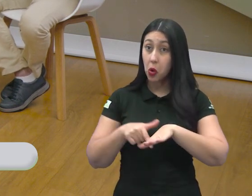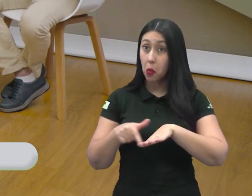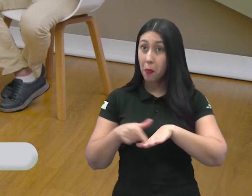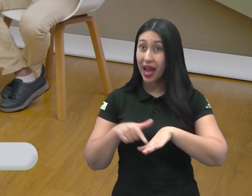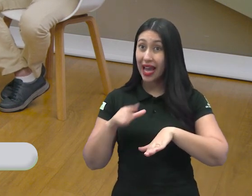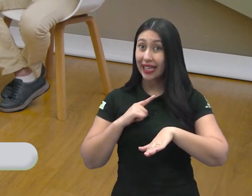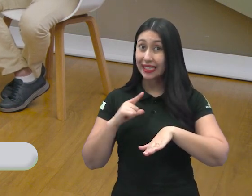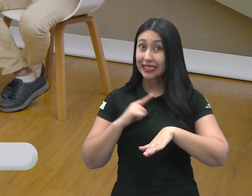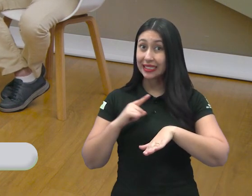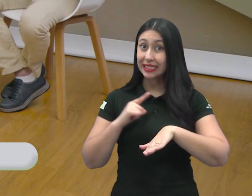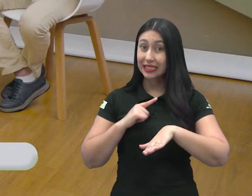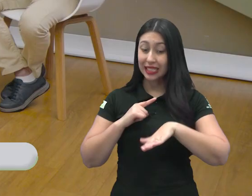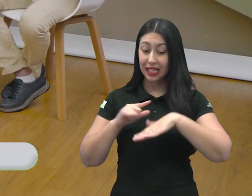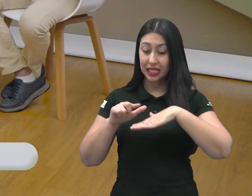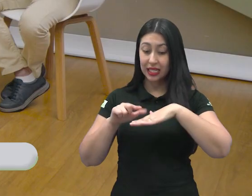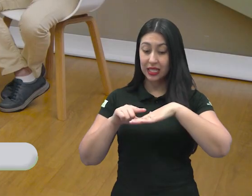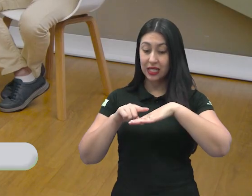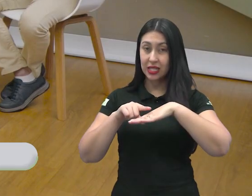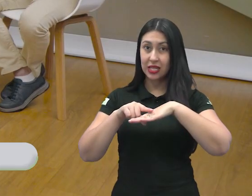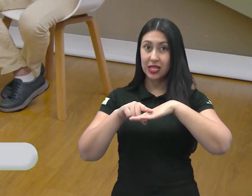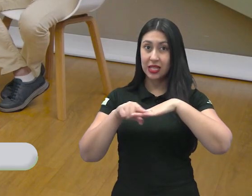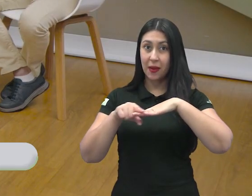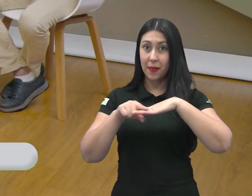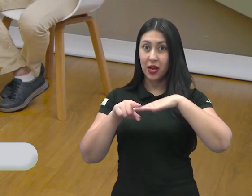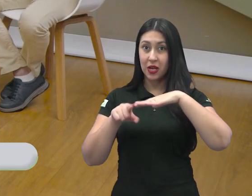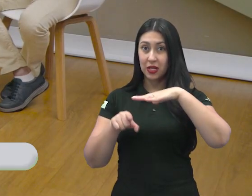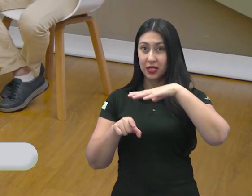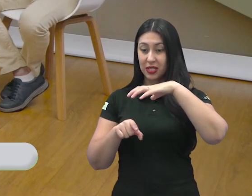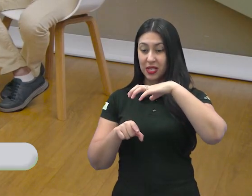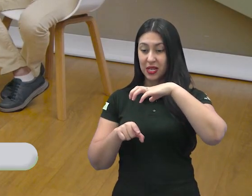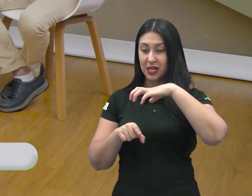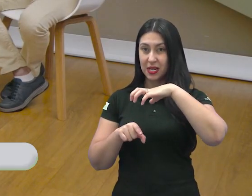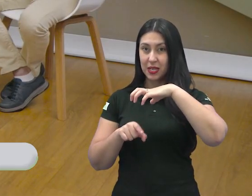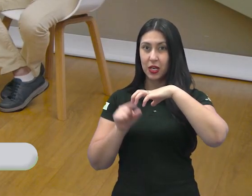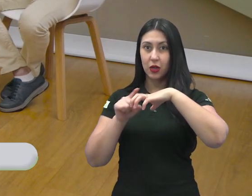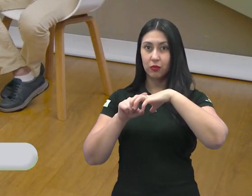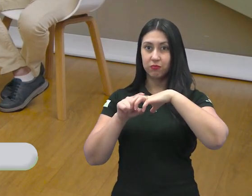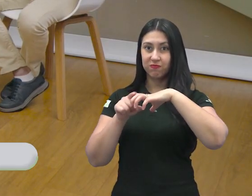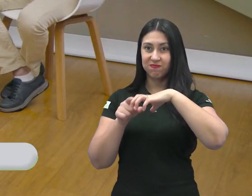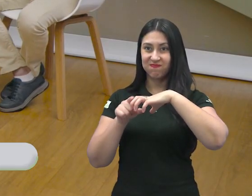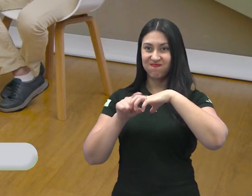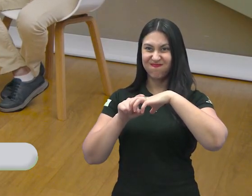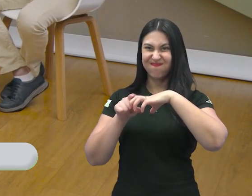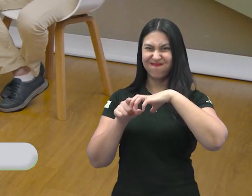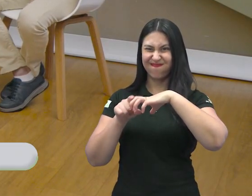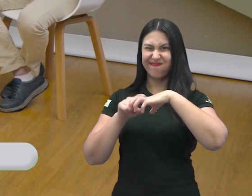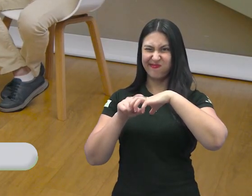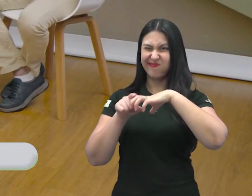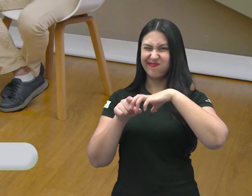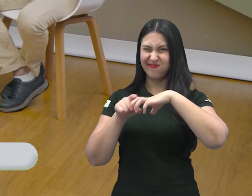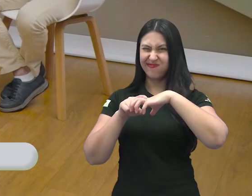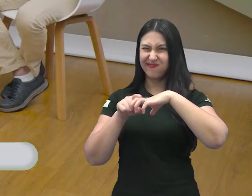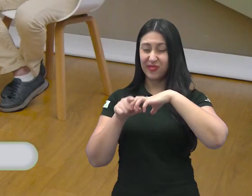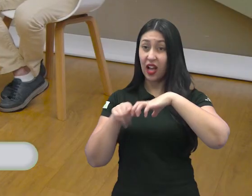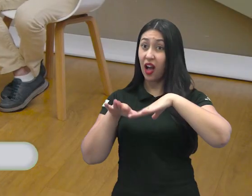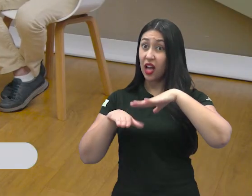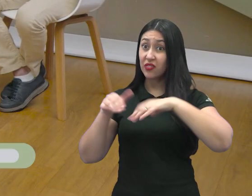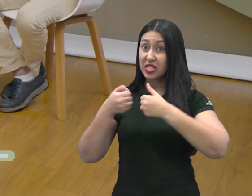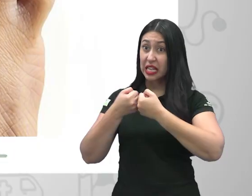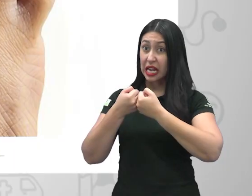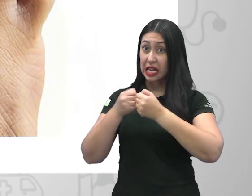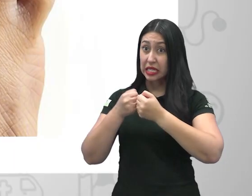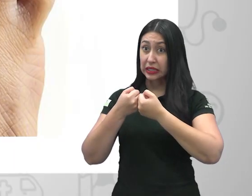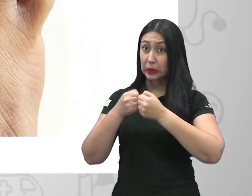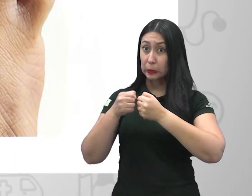um abaulamento na primeira metatarso falangiana, essa articulação aqui, ó. Isso pode ser uma artrose que pode estar ali